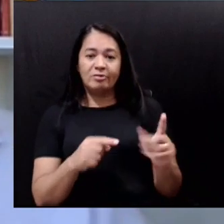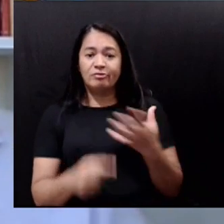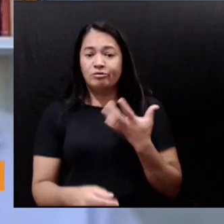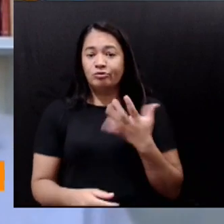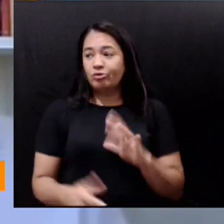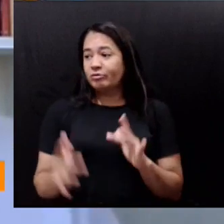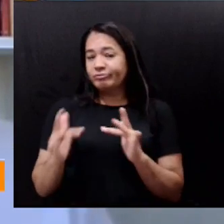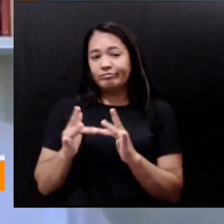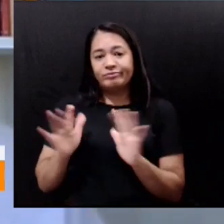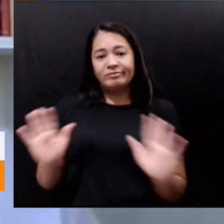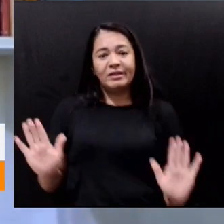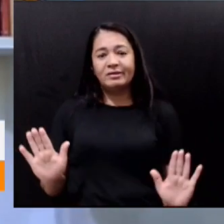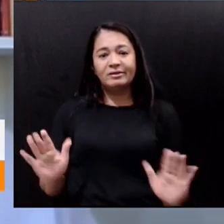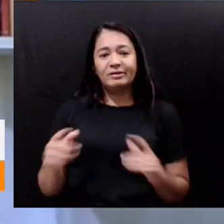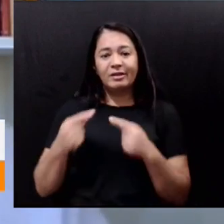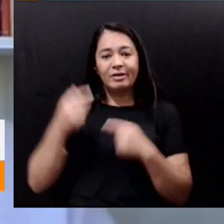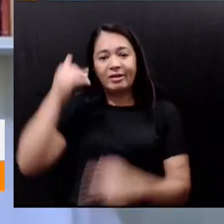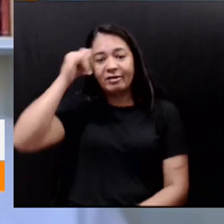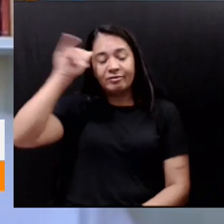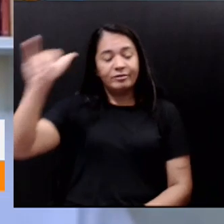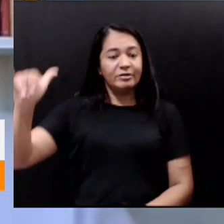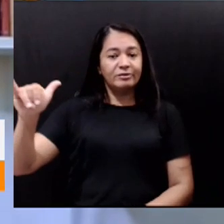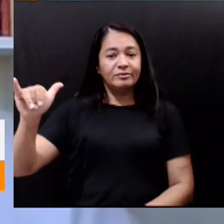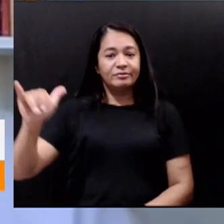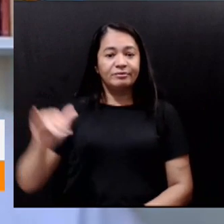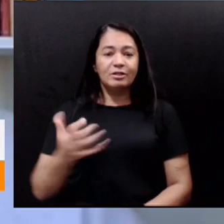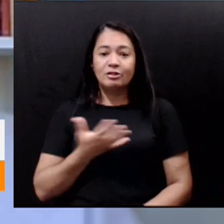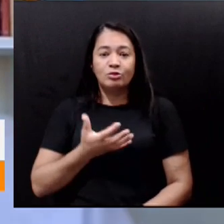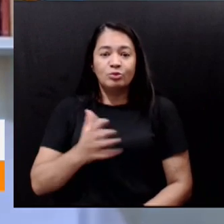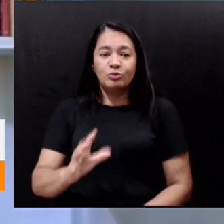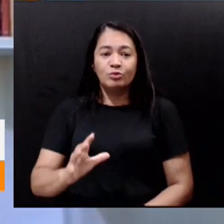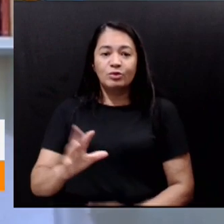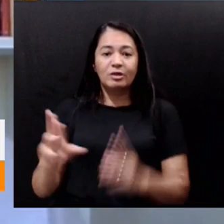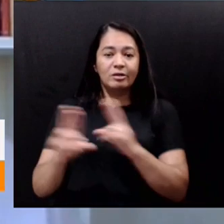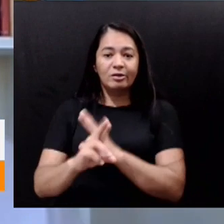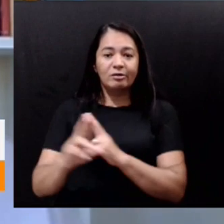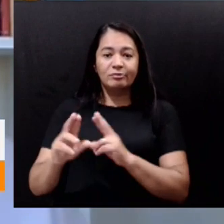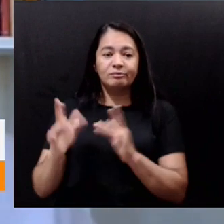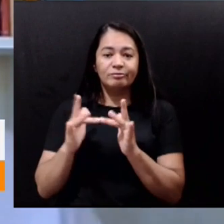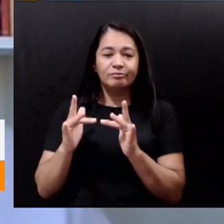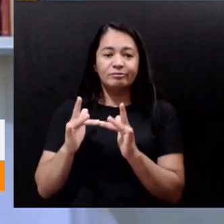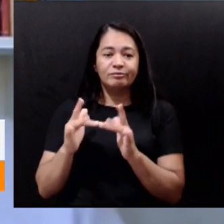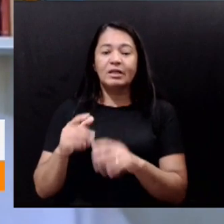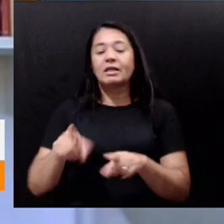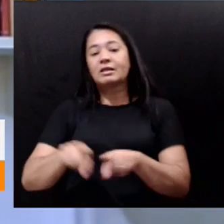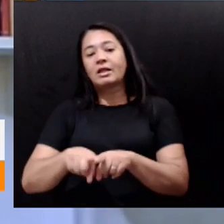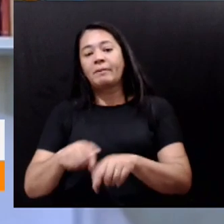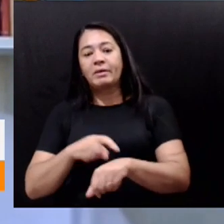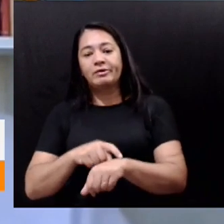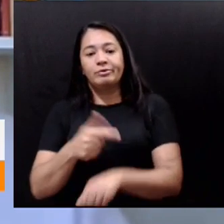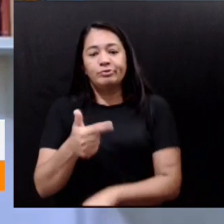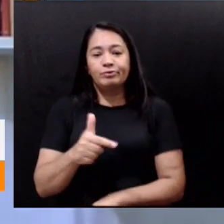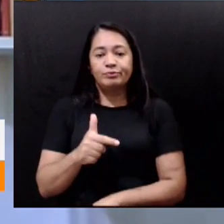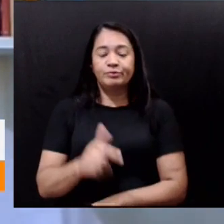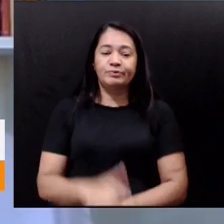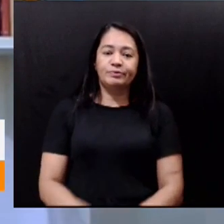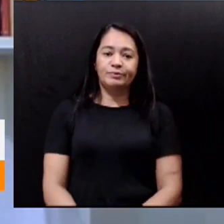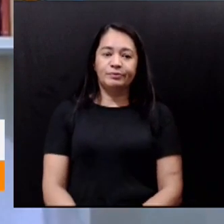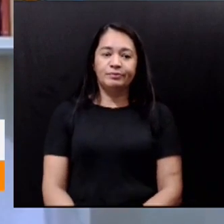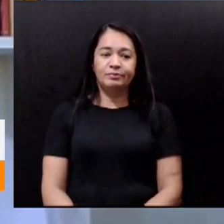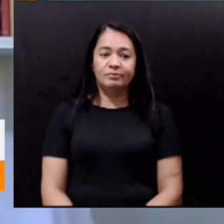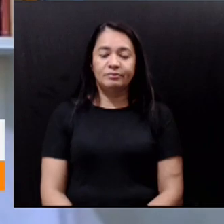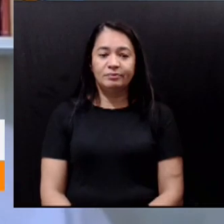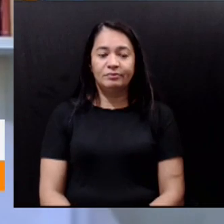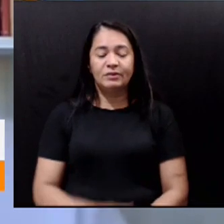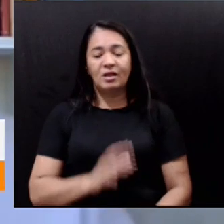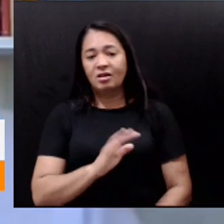contato. Não tem esse interesse, muitas vezes não tem o tempo, eu ressalto isso mais uma vez, e se torna uma relação